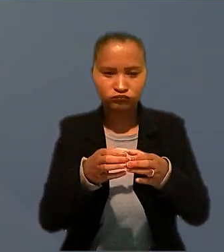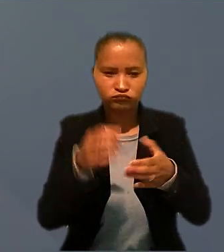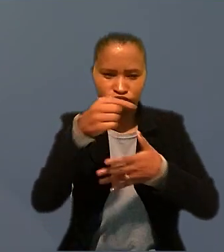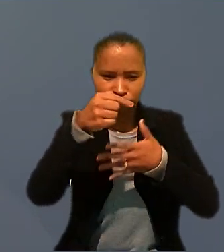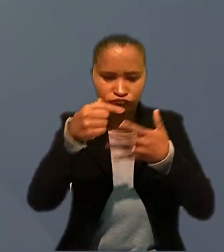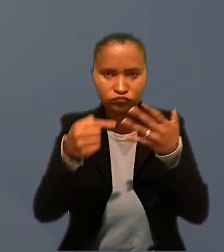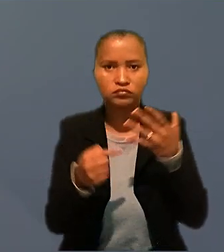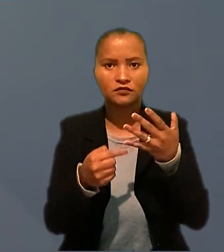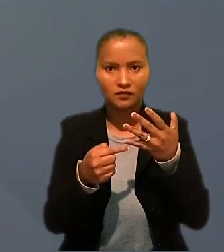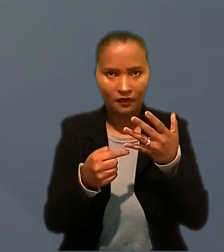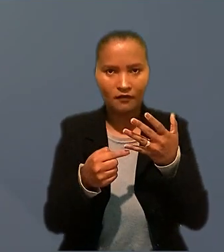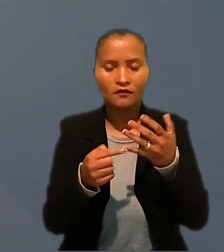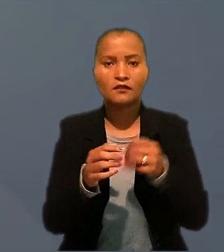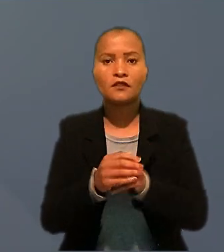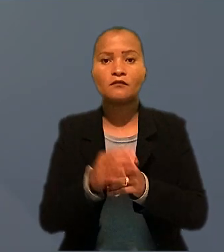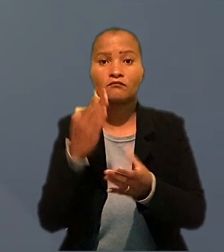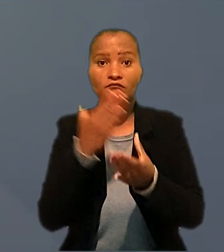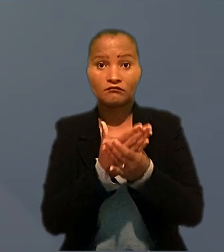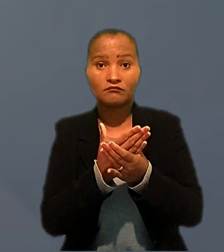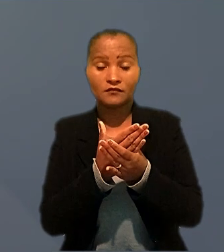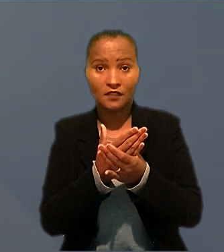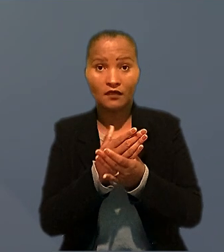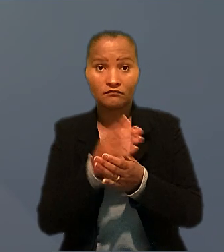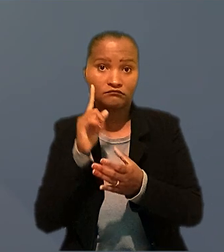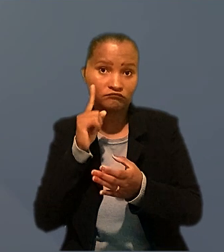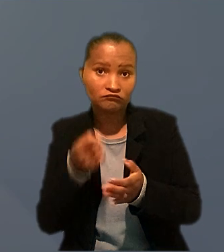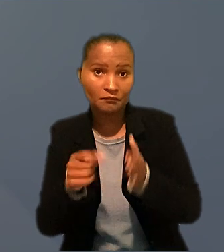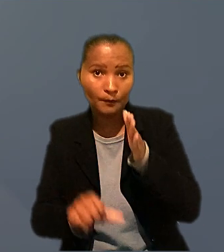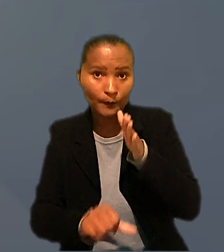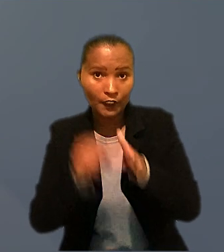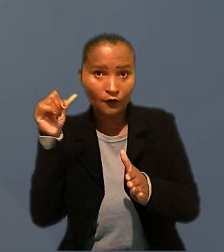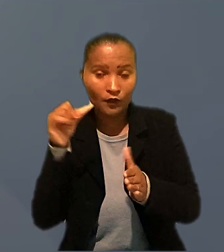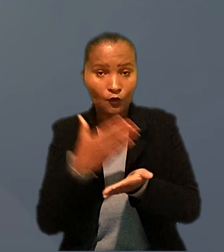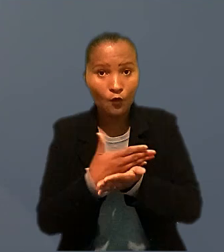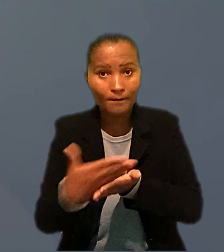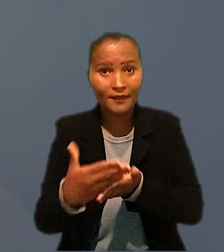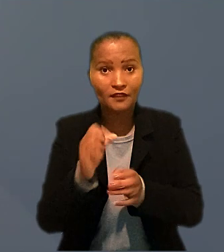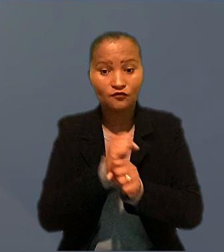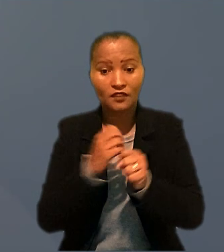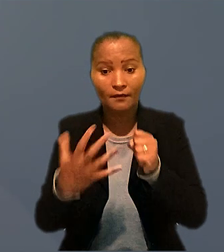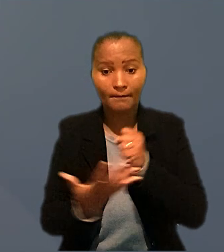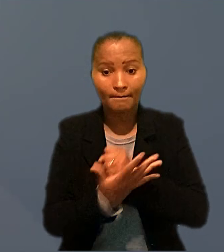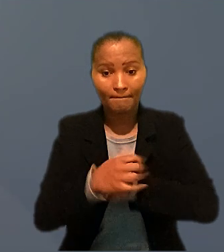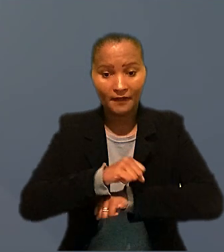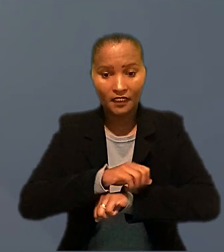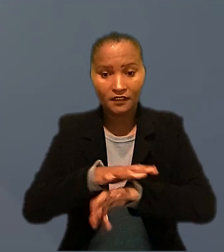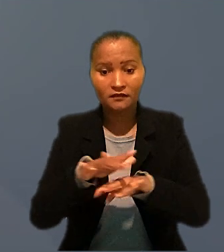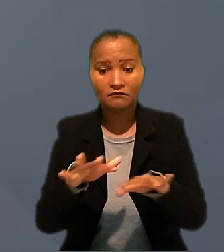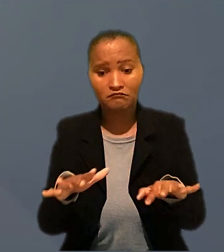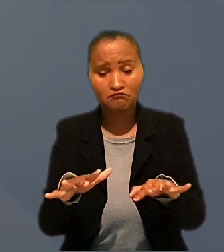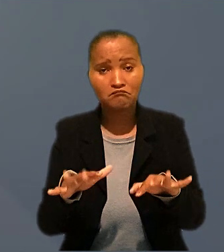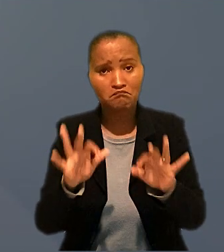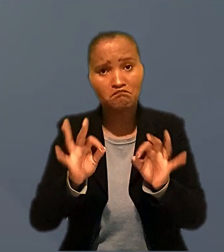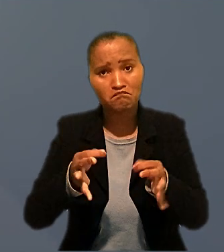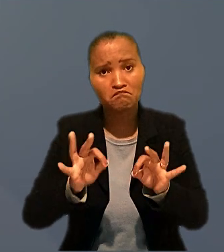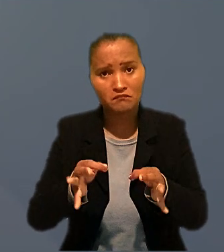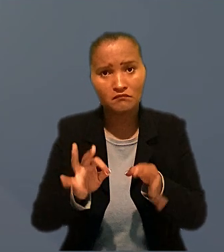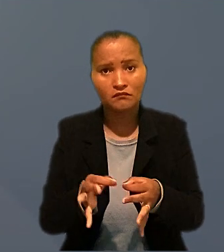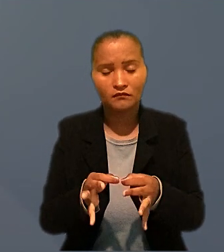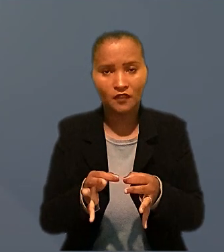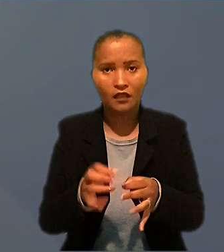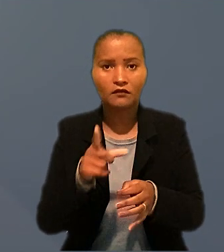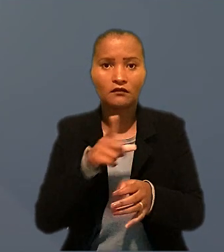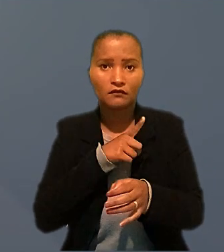medidas processuais excepcionais, determinado em primeiro grau logo no início da pandemia, foi plenamente proporcional